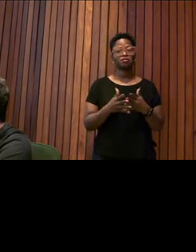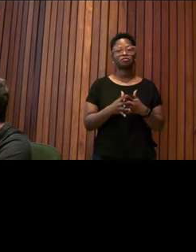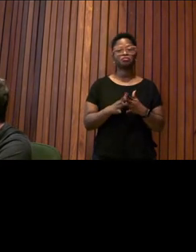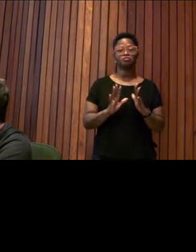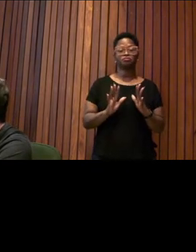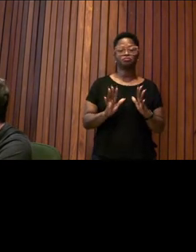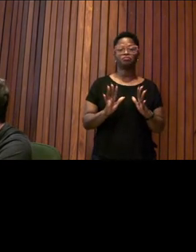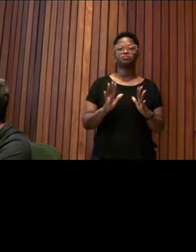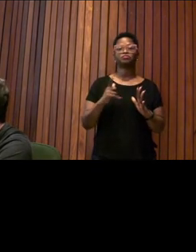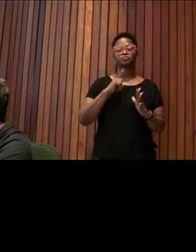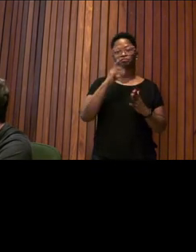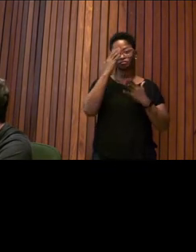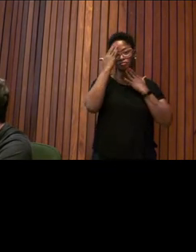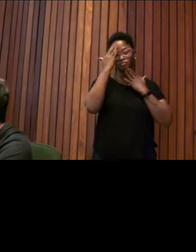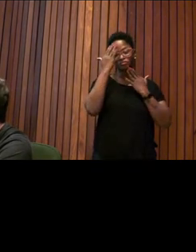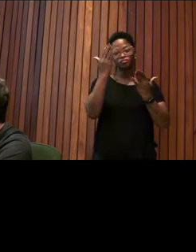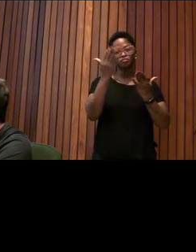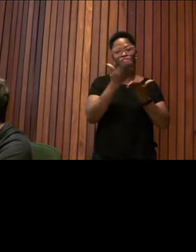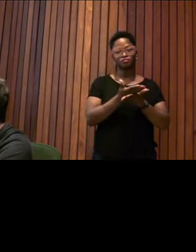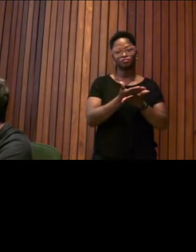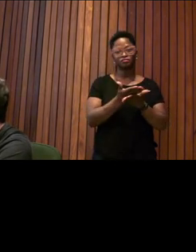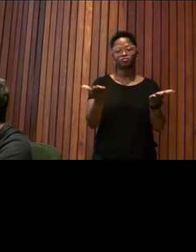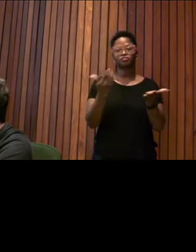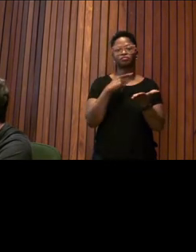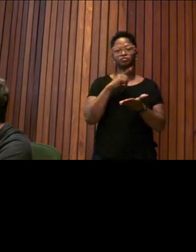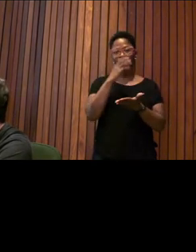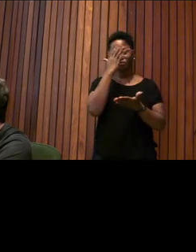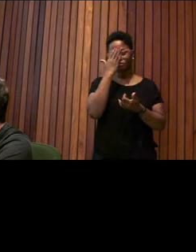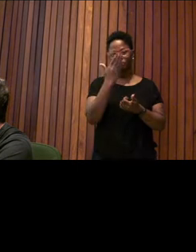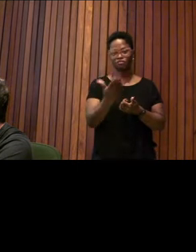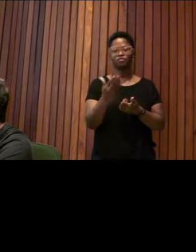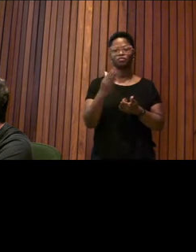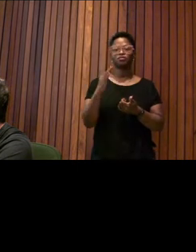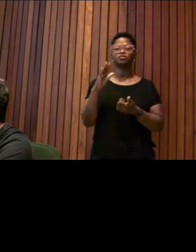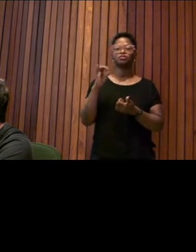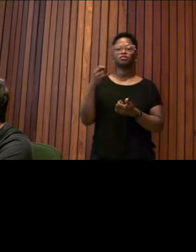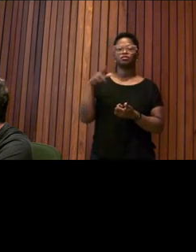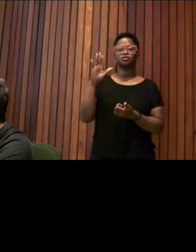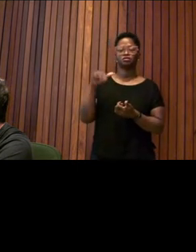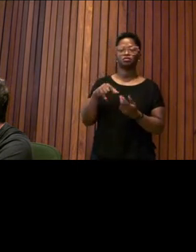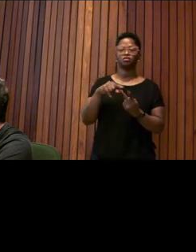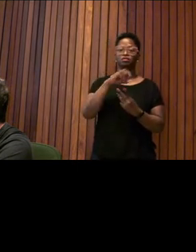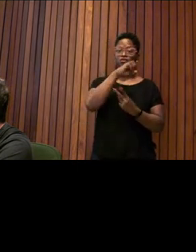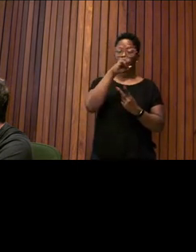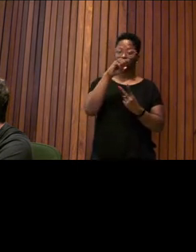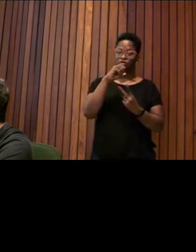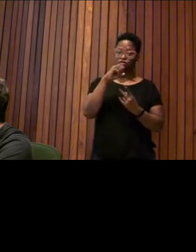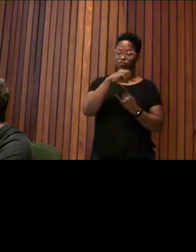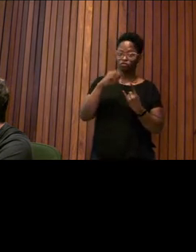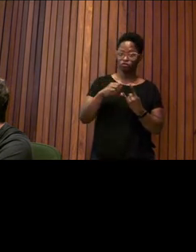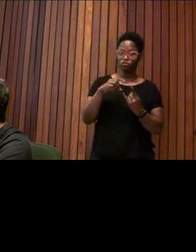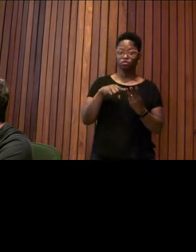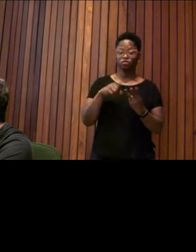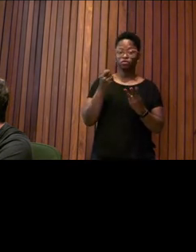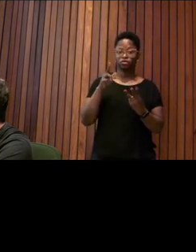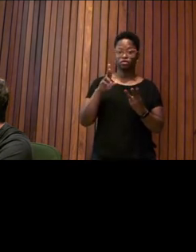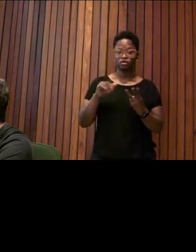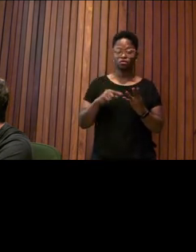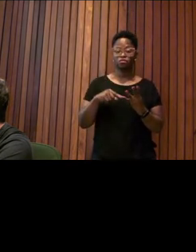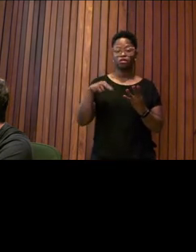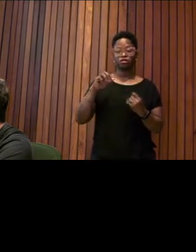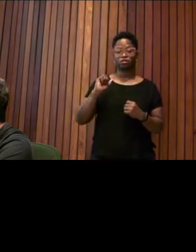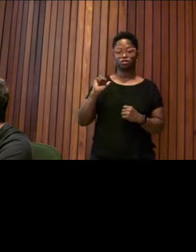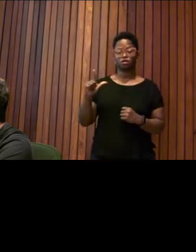Mas eu só tenho a agradecer a vocês, eu tenho que agradecer a Cristina, a Fiocruz, a Débora, todo mundo, Natanael,